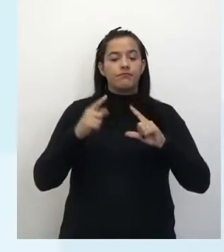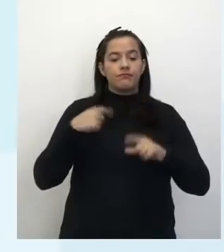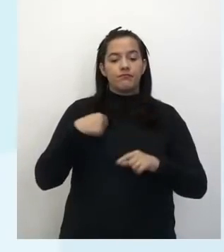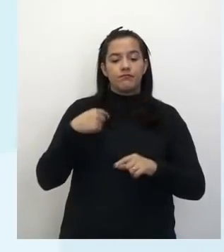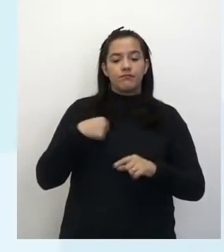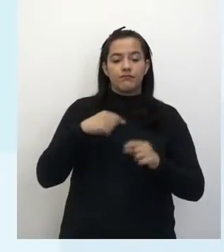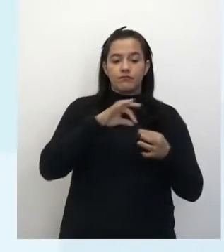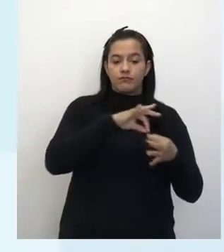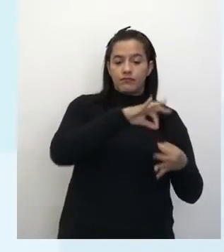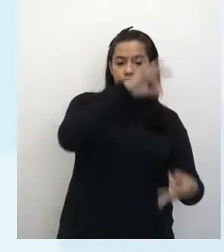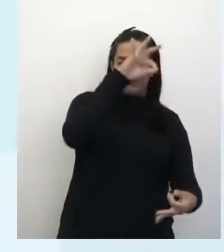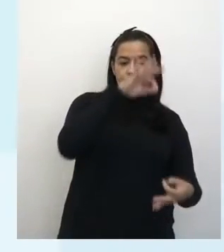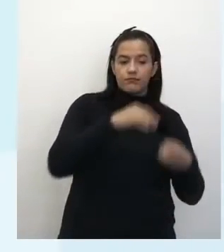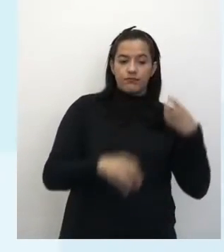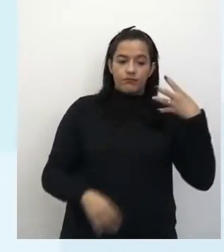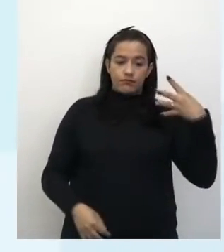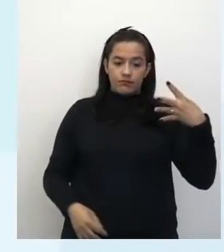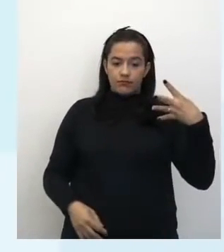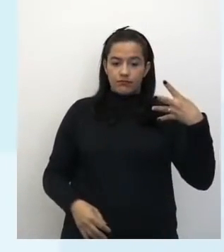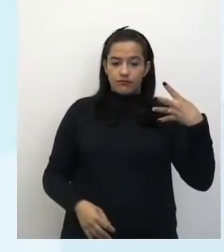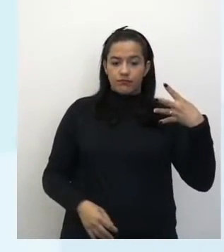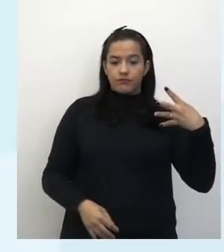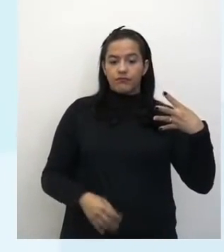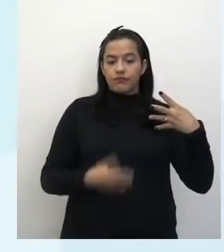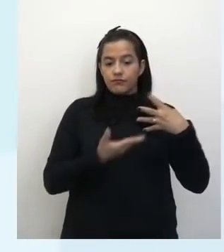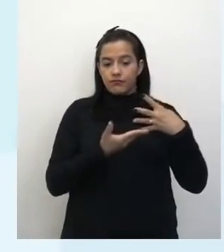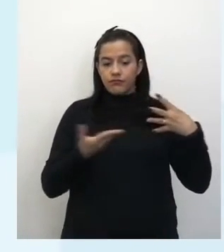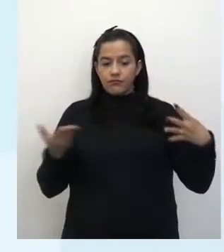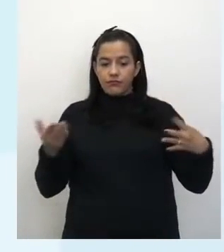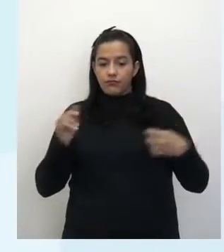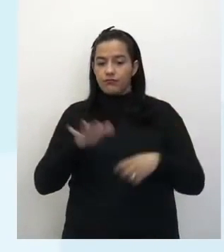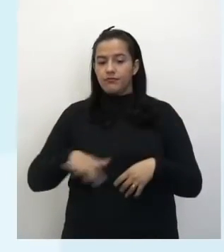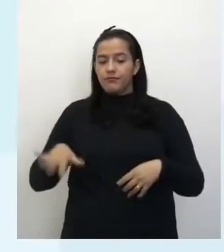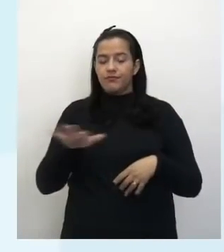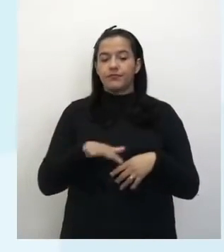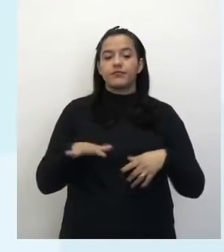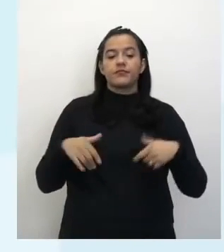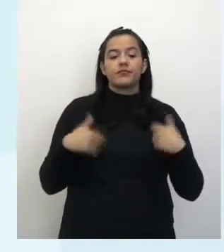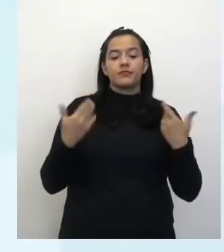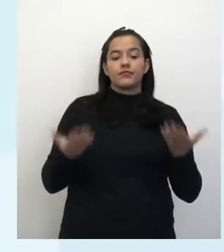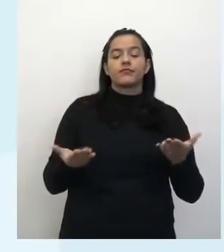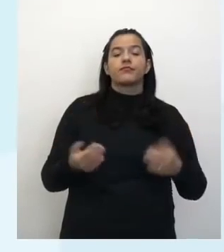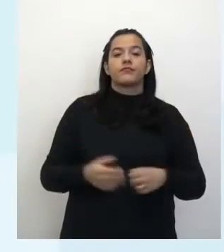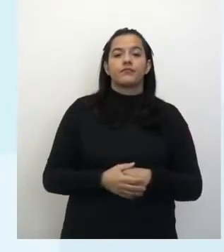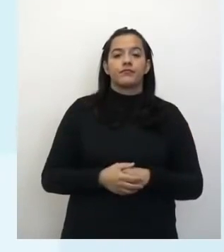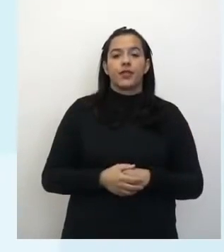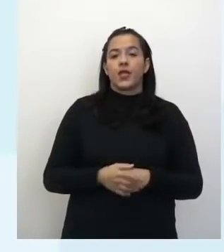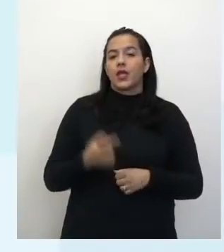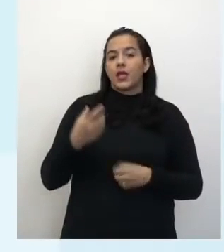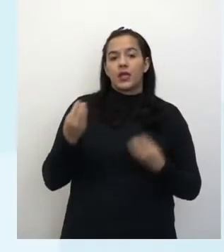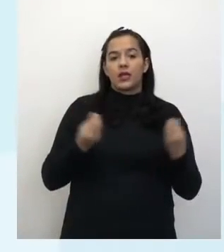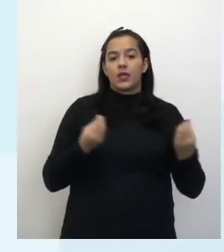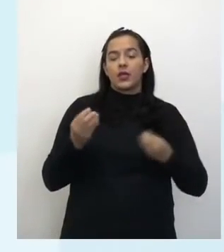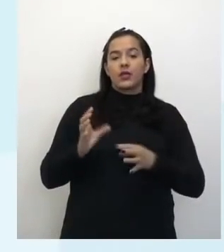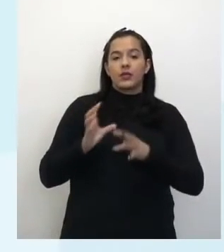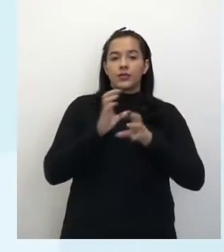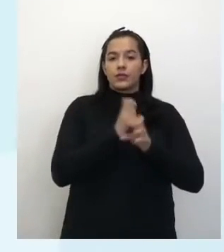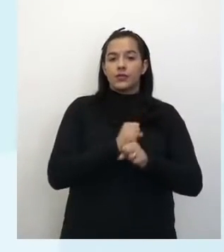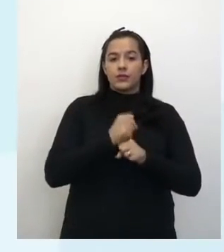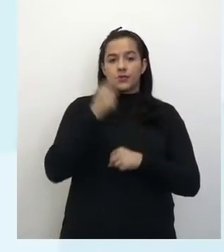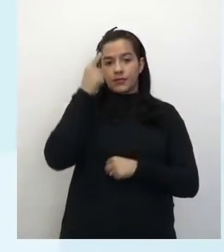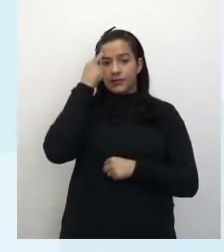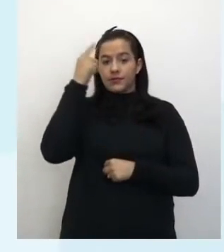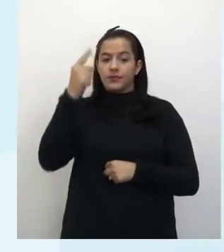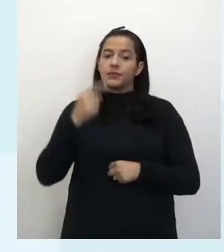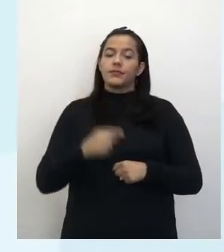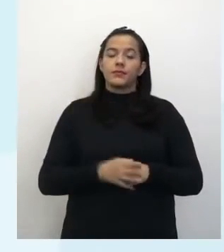também, igual o retângulo. Sim. Né? Qual que seria a área desse triângulo, então? Né? Como é que a gente calcula a área do triângulo? Vocês lembram da